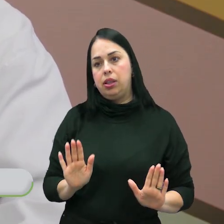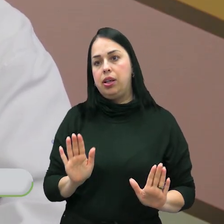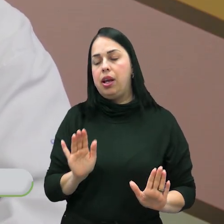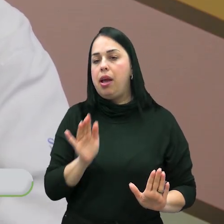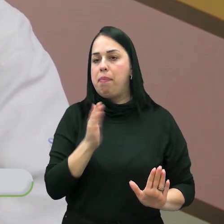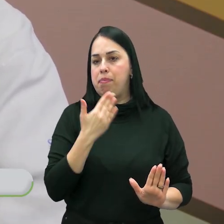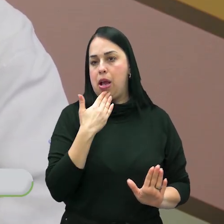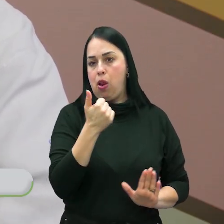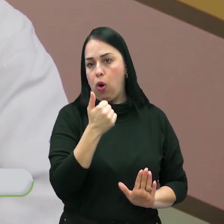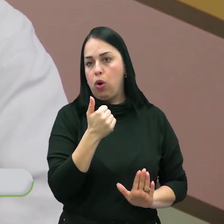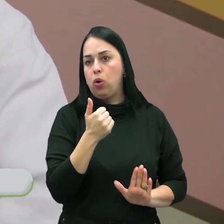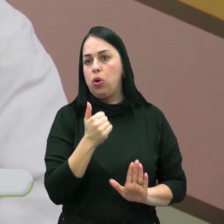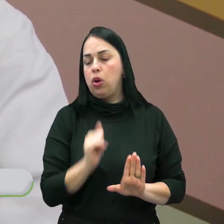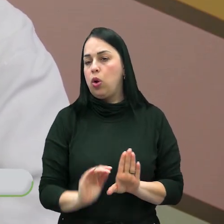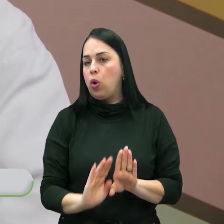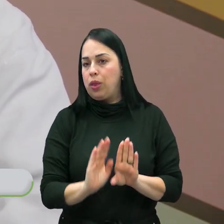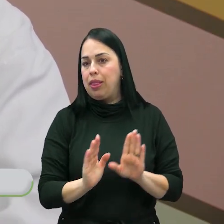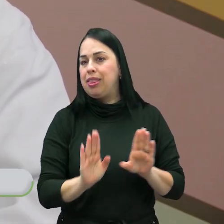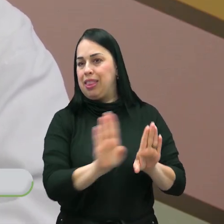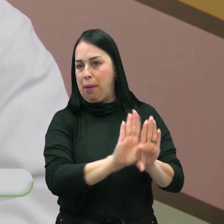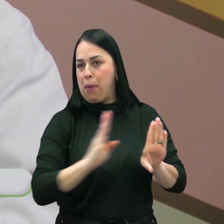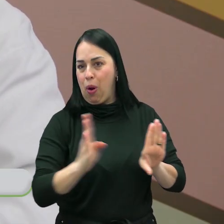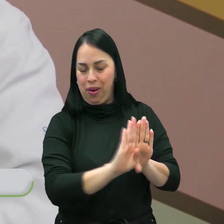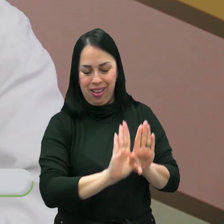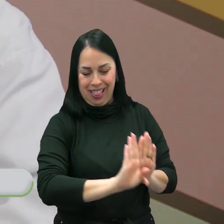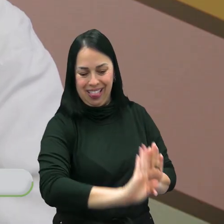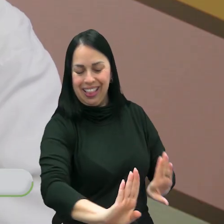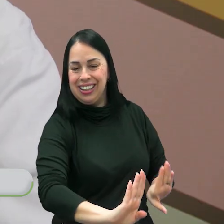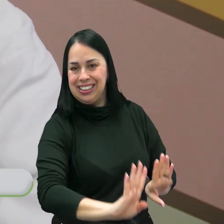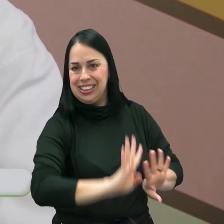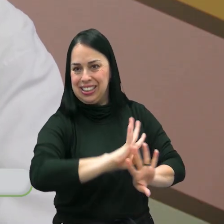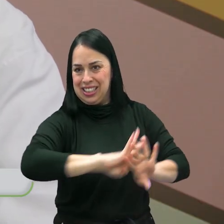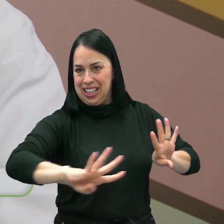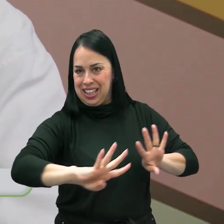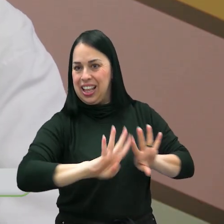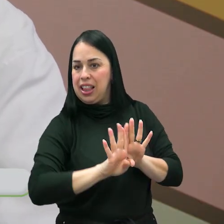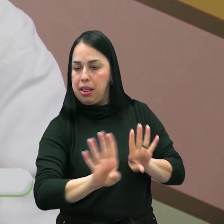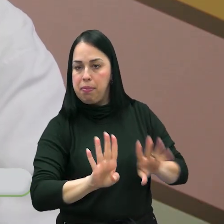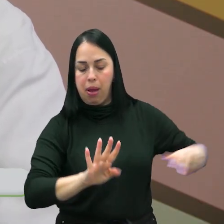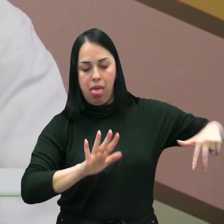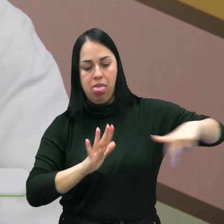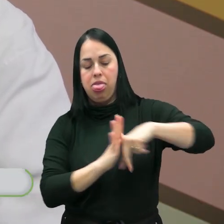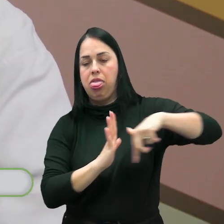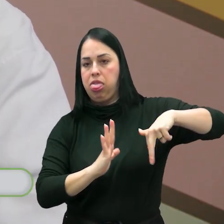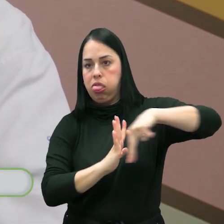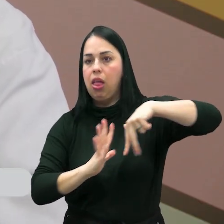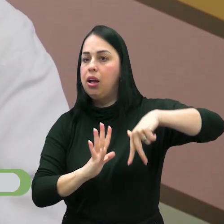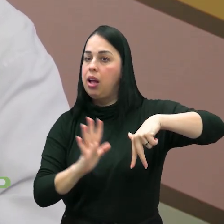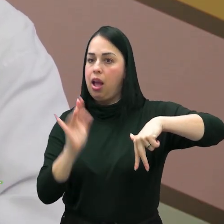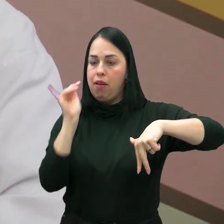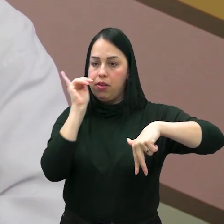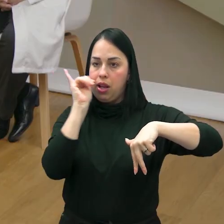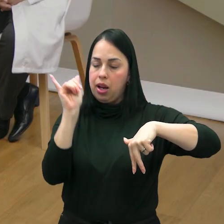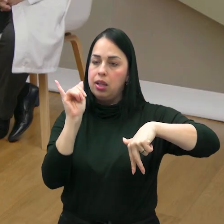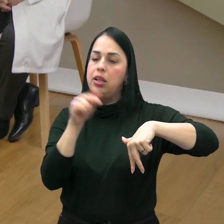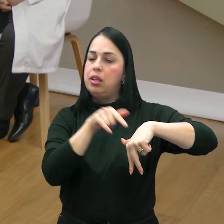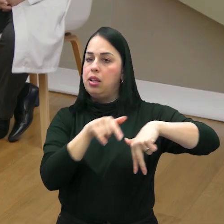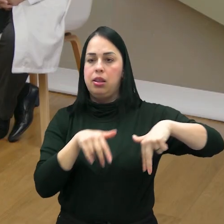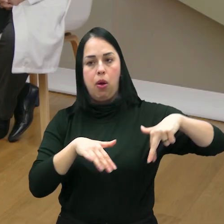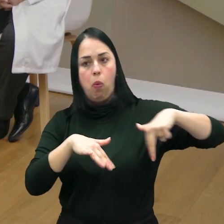por exemplo, um cercadinho, uma porteirinha na cozinha, e durante aquele período não